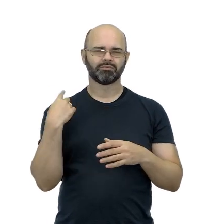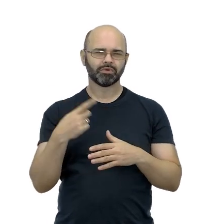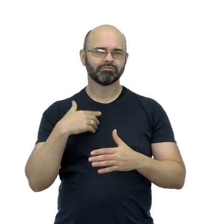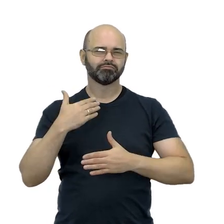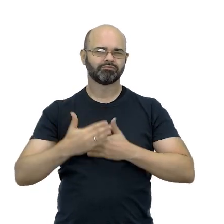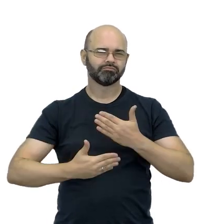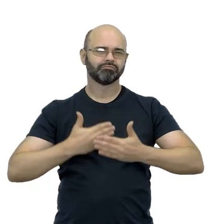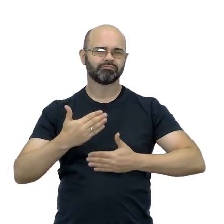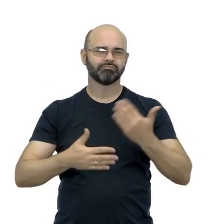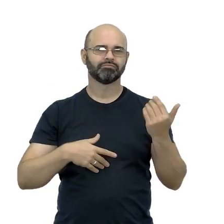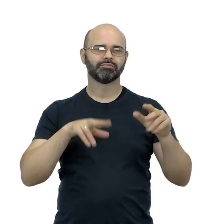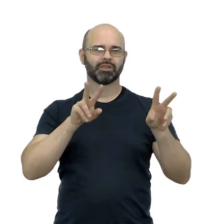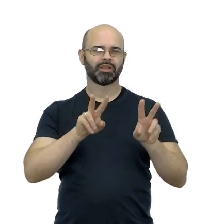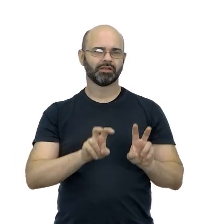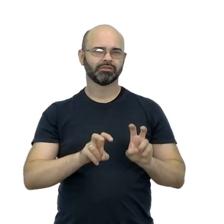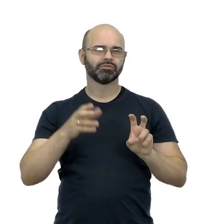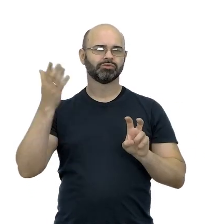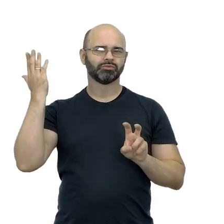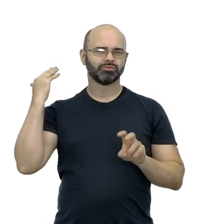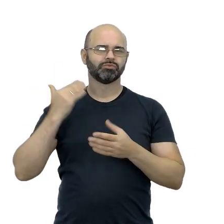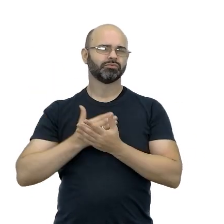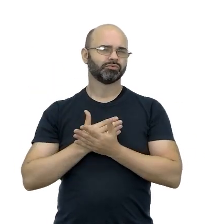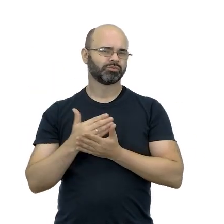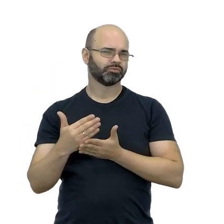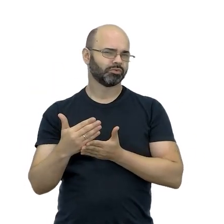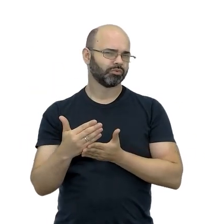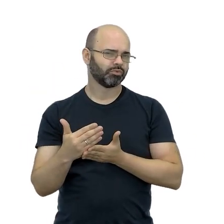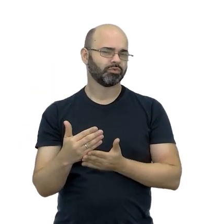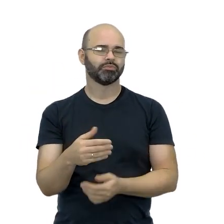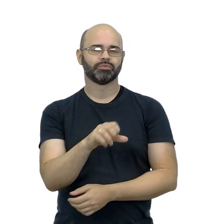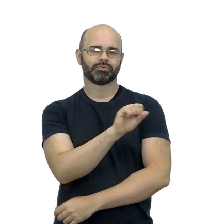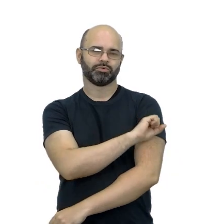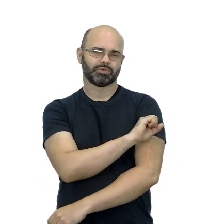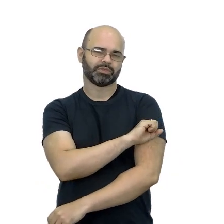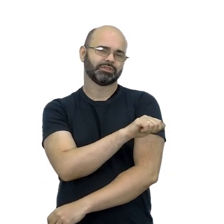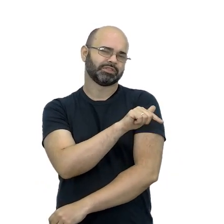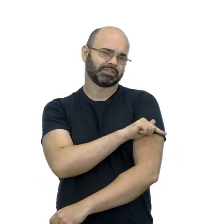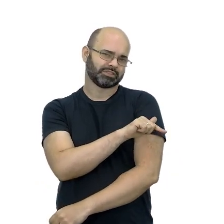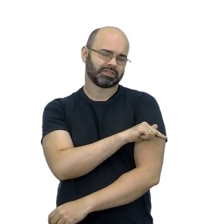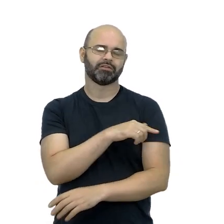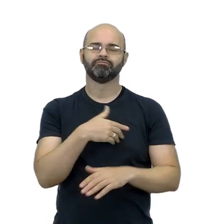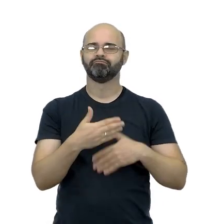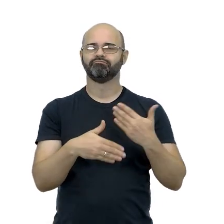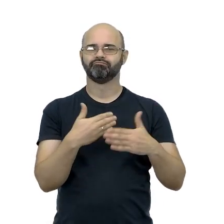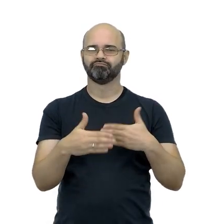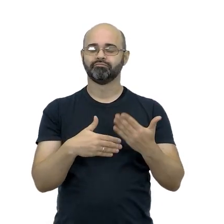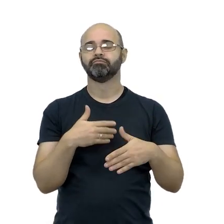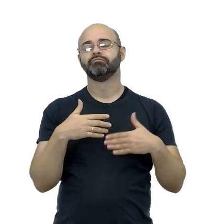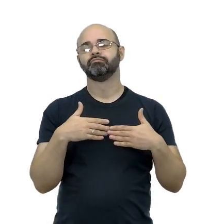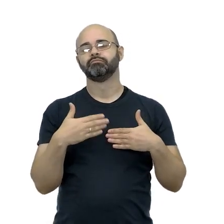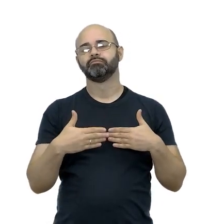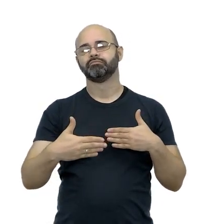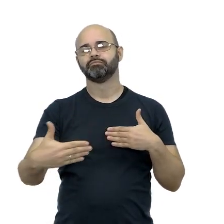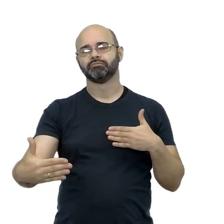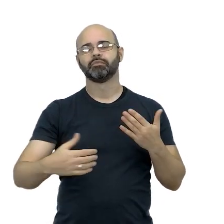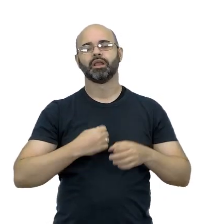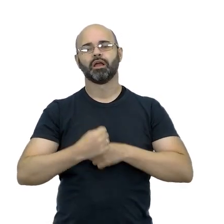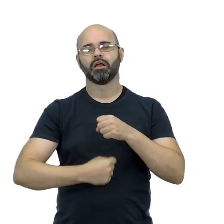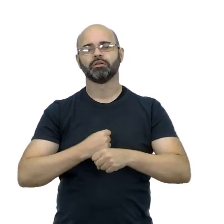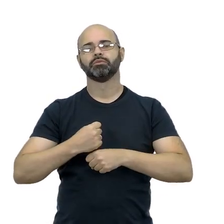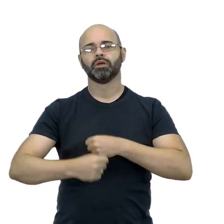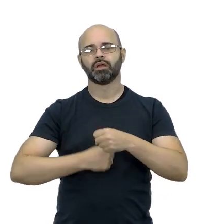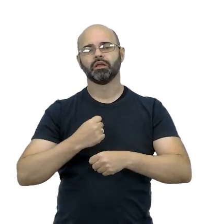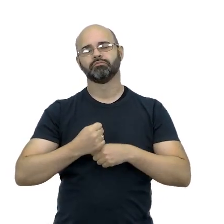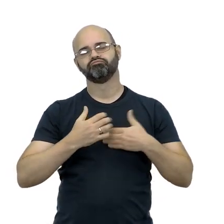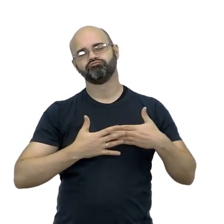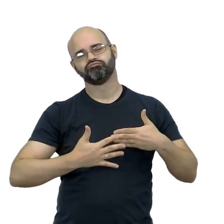aquele assunto que começou lá no oitavo ano, sétimo ano, e nós fomos estendendo ao longo dos anos. Se eu não